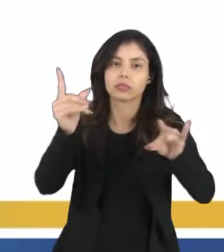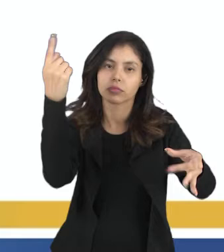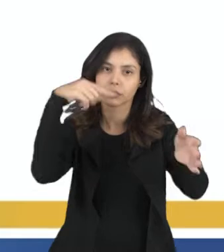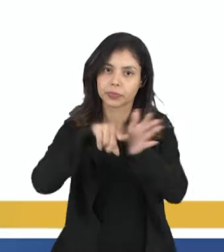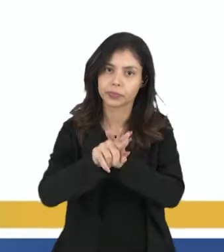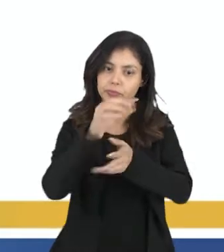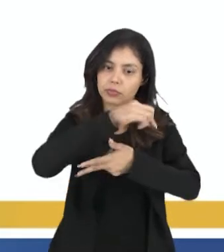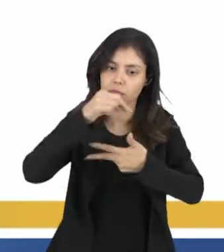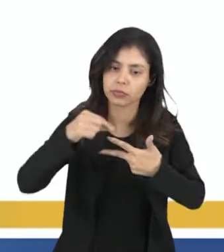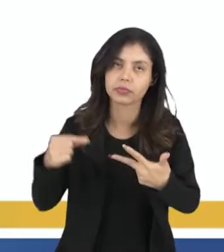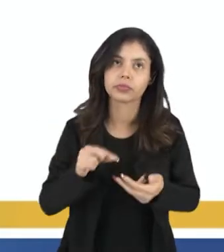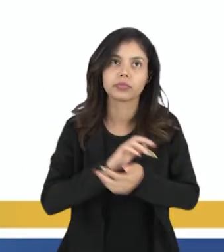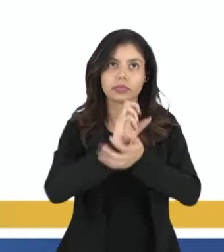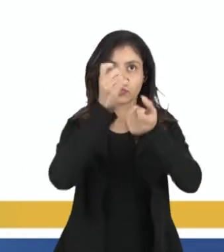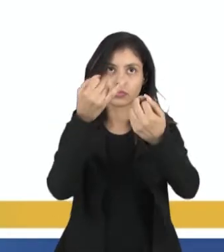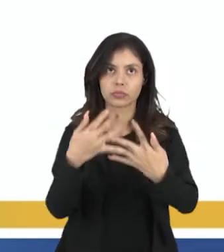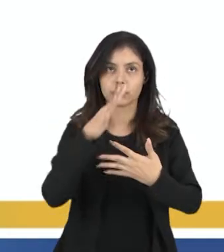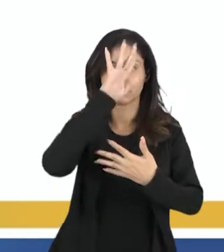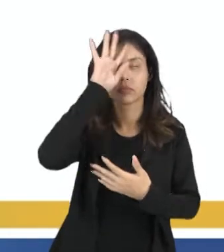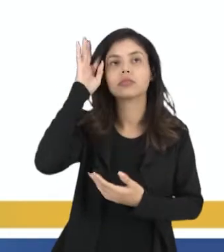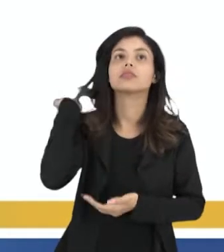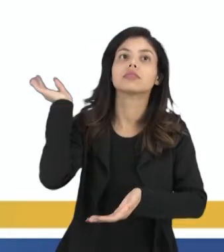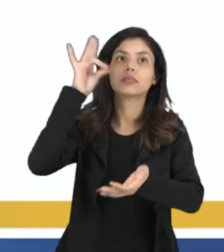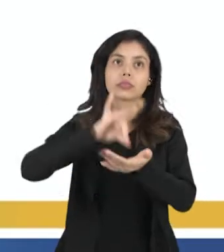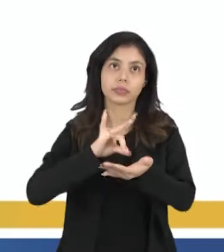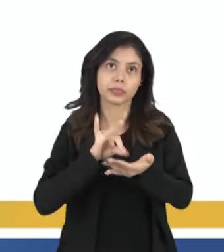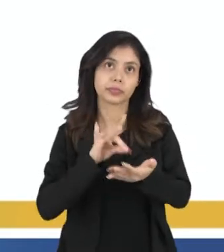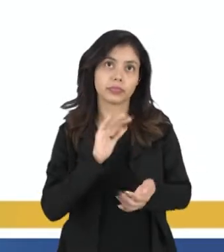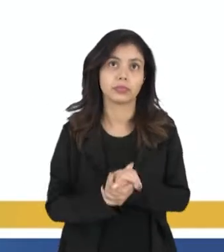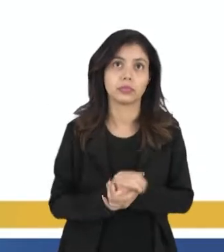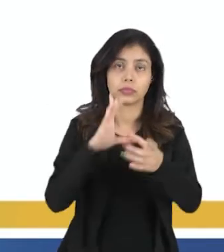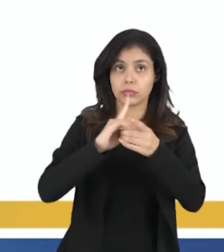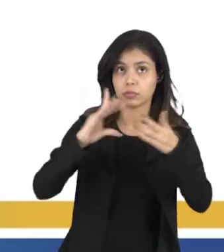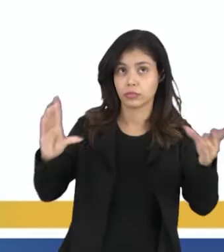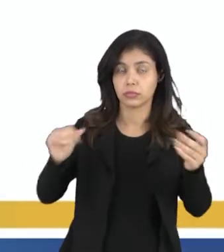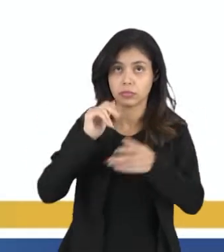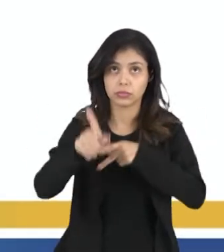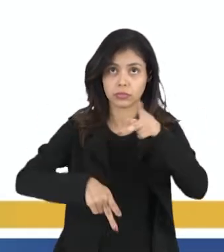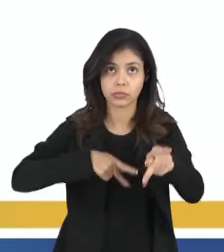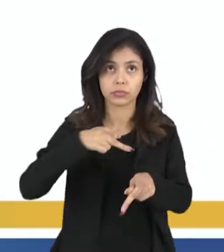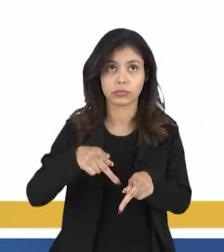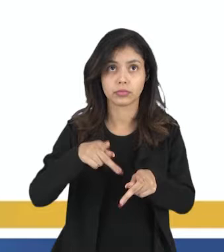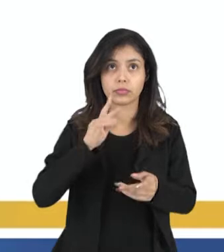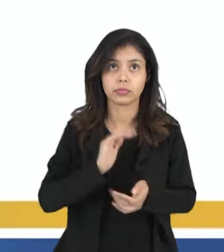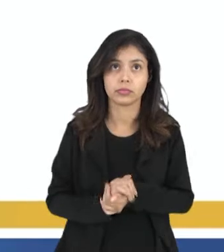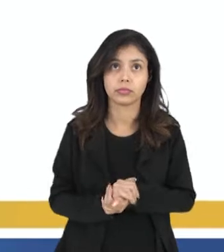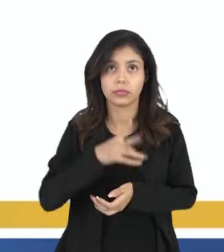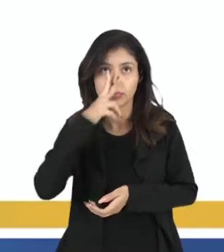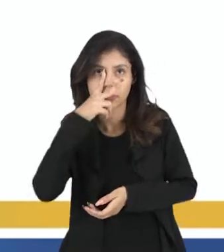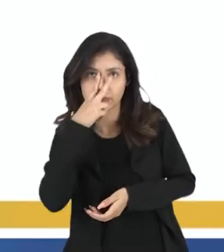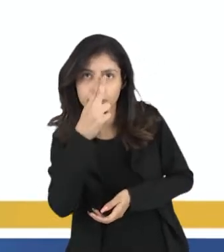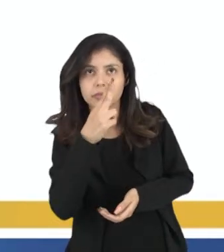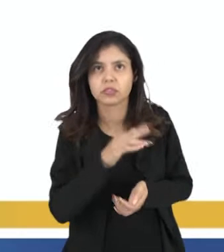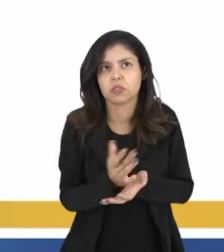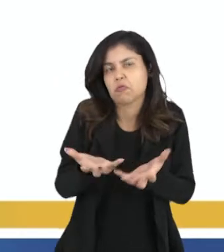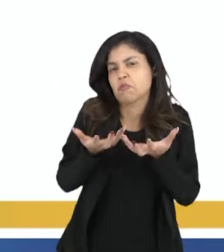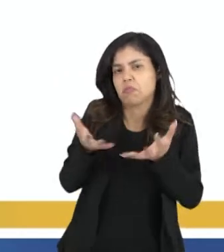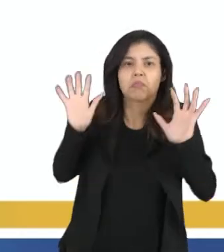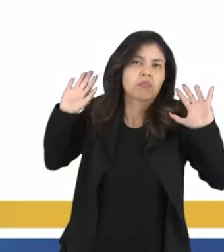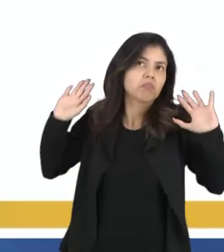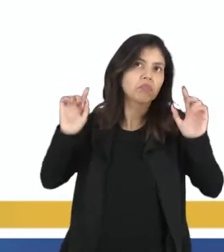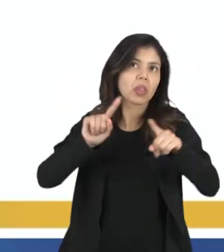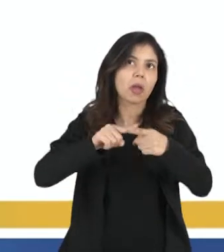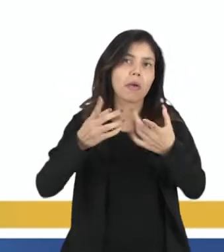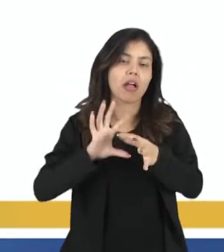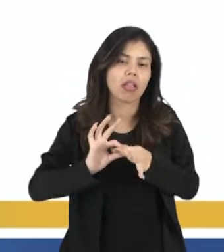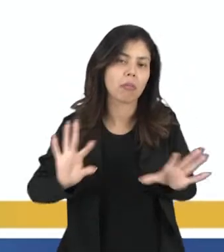nossa questão do Enem. Ele vai dizer, é verdade que nas democracias o povo parece fazer o que quer,